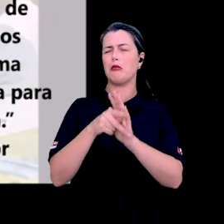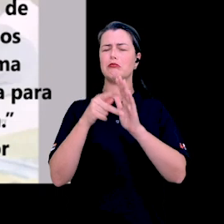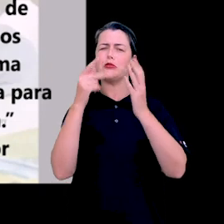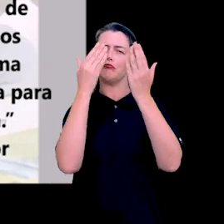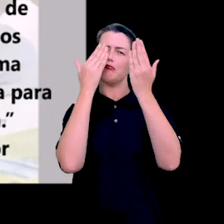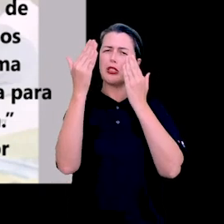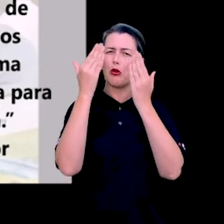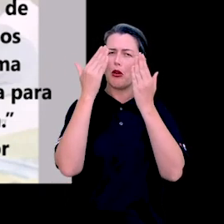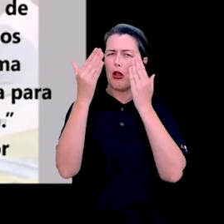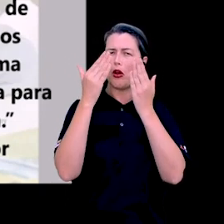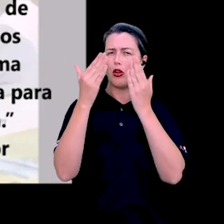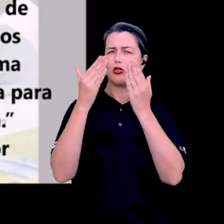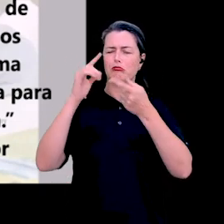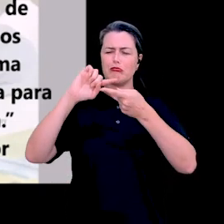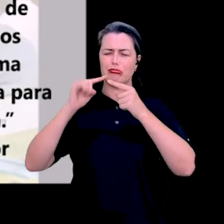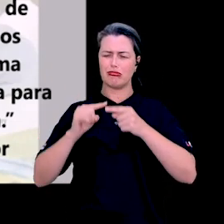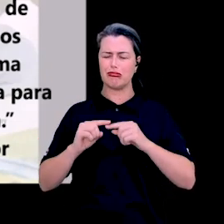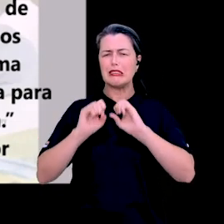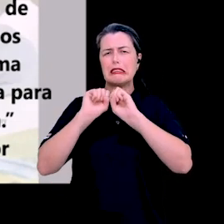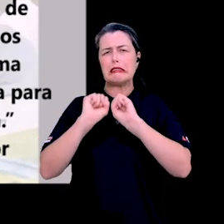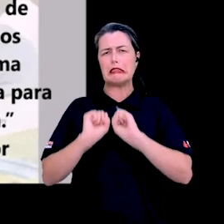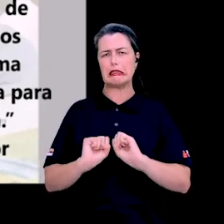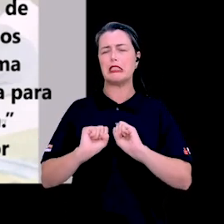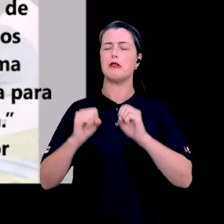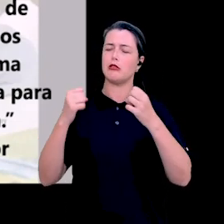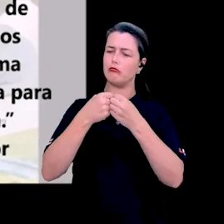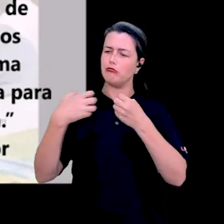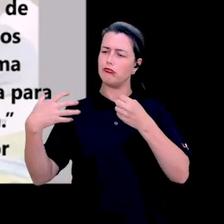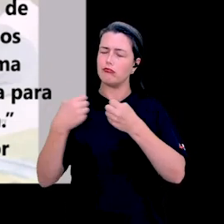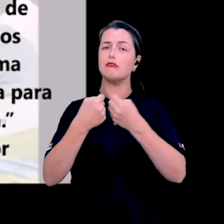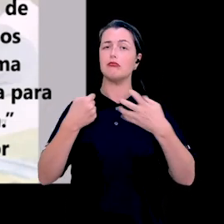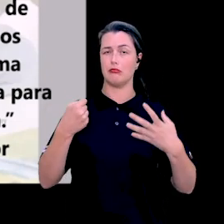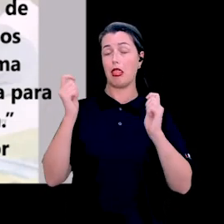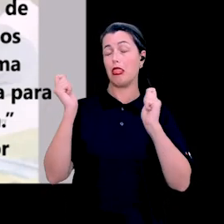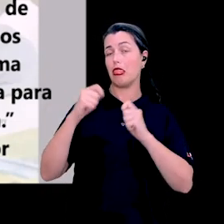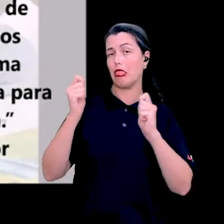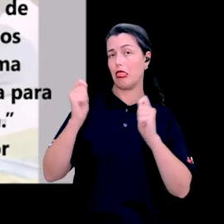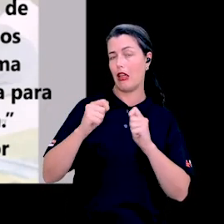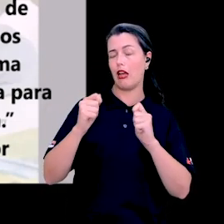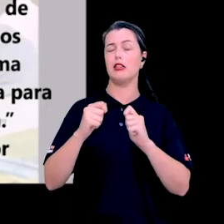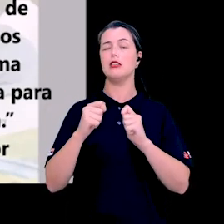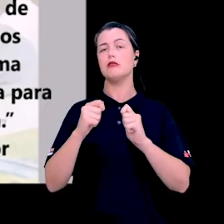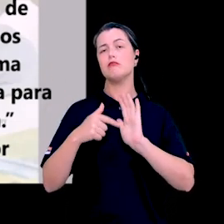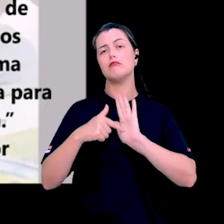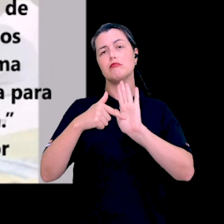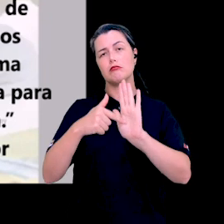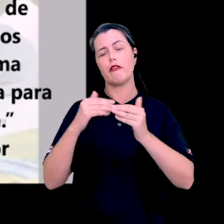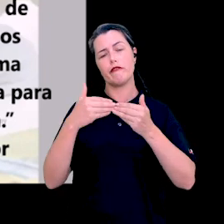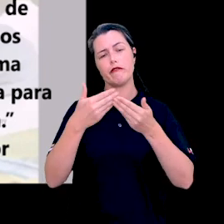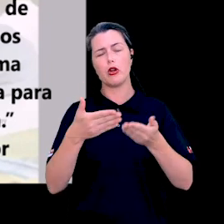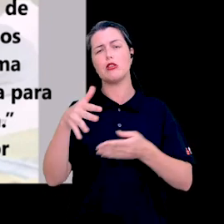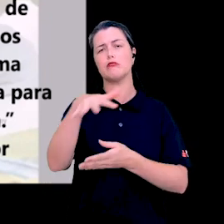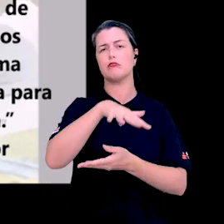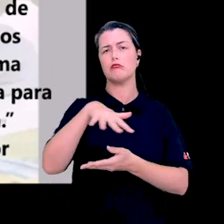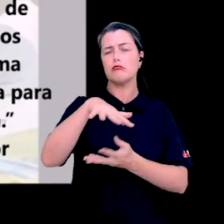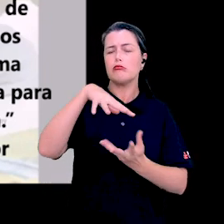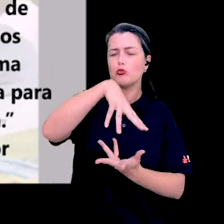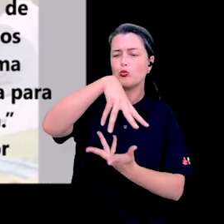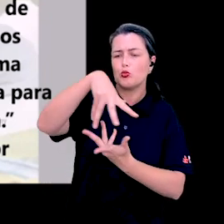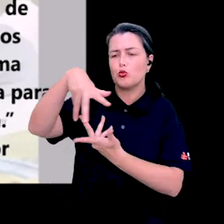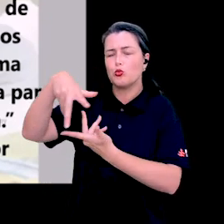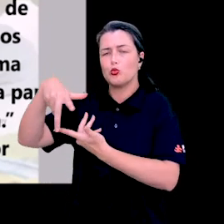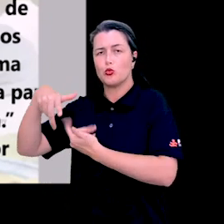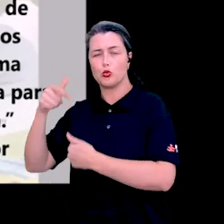em circuitos inatos. Esses processos comprovam a noção de que viemos ao mundo de uma